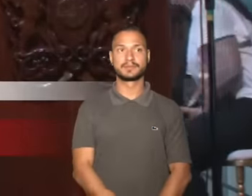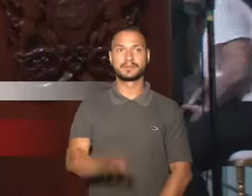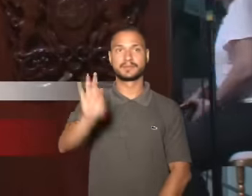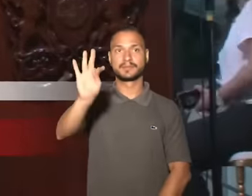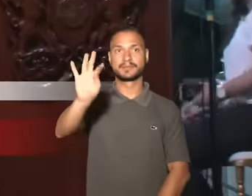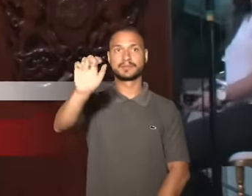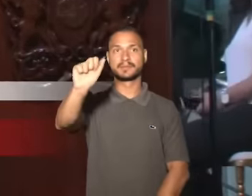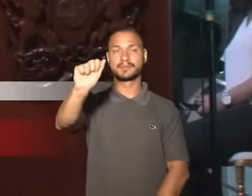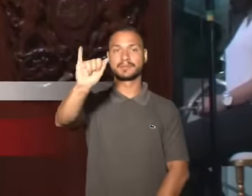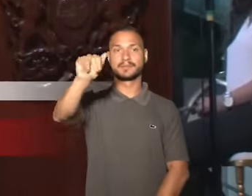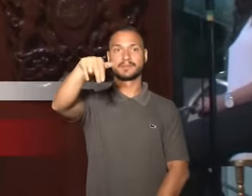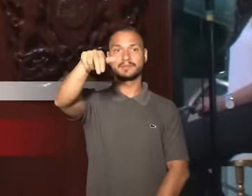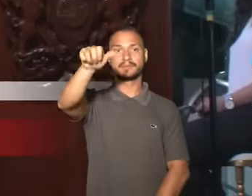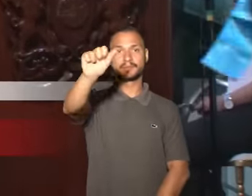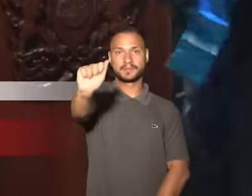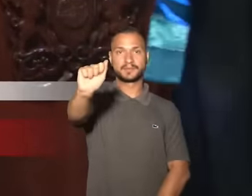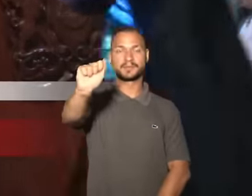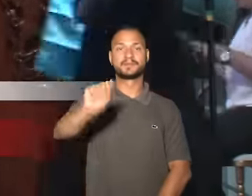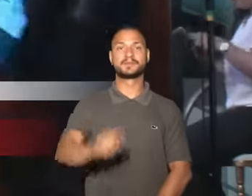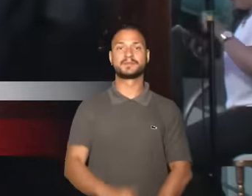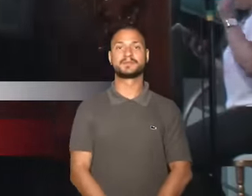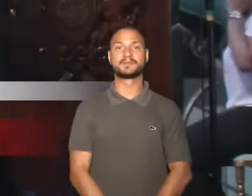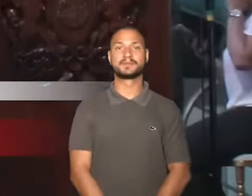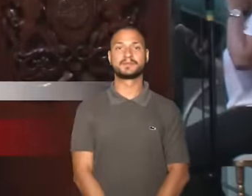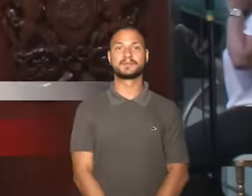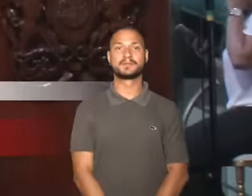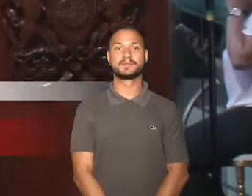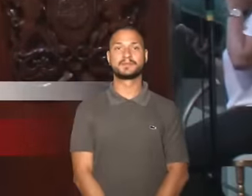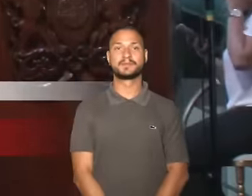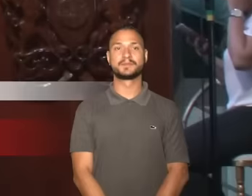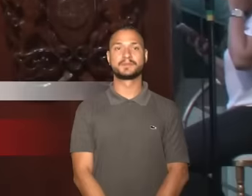Tainá de Oliveira Stancioli.